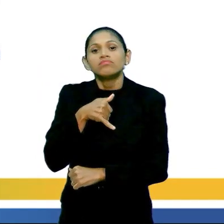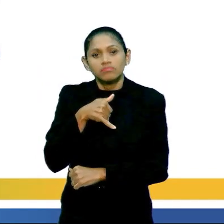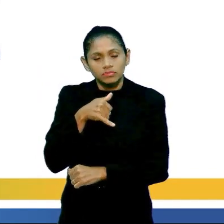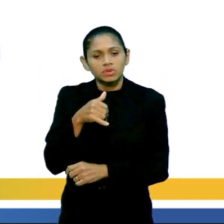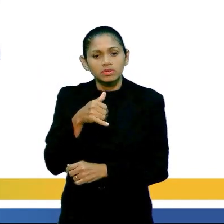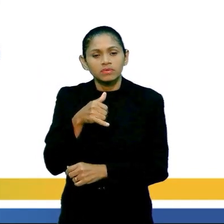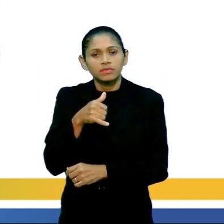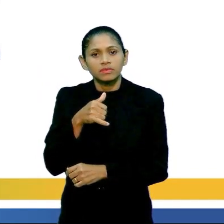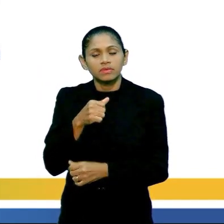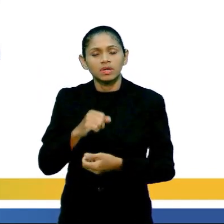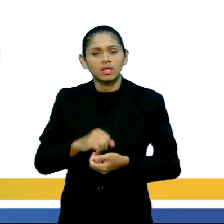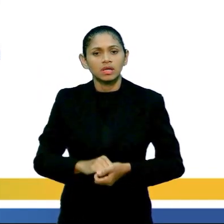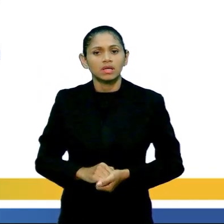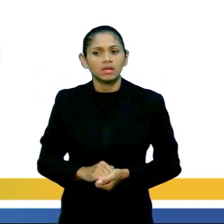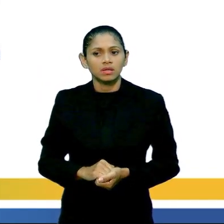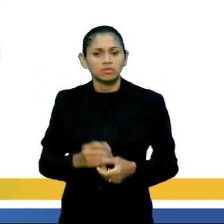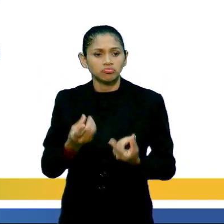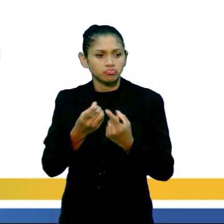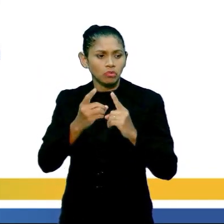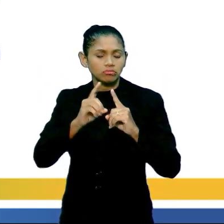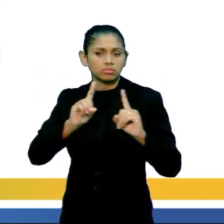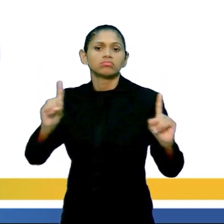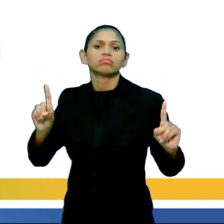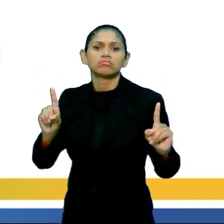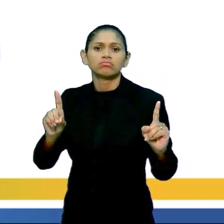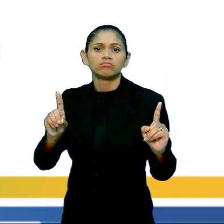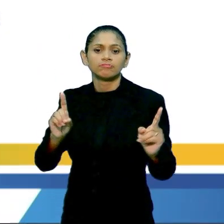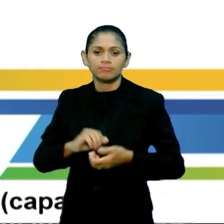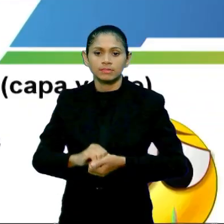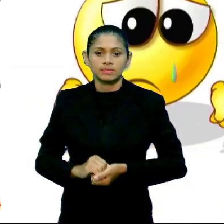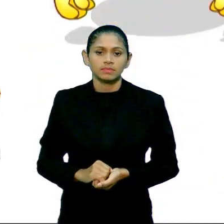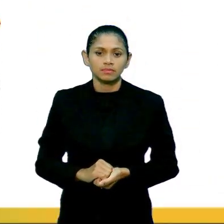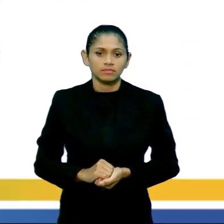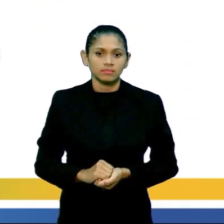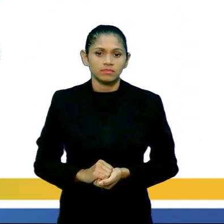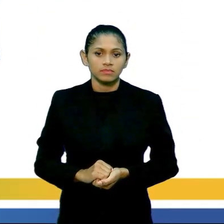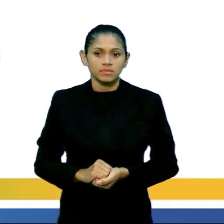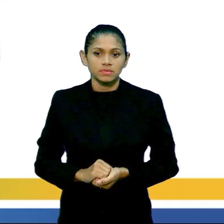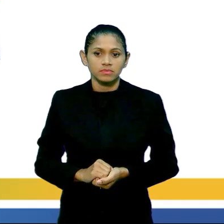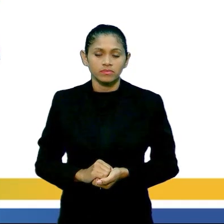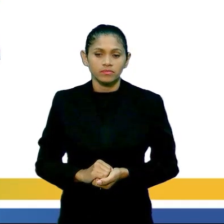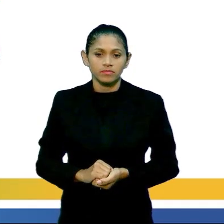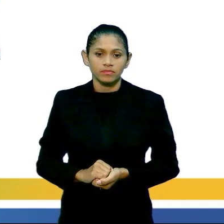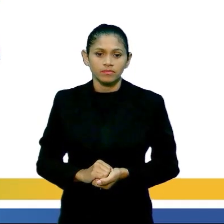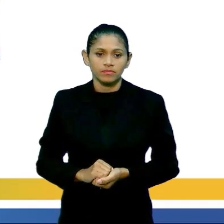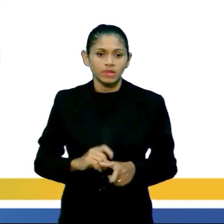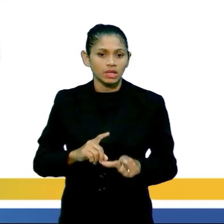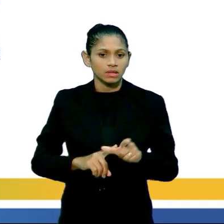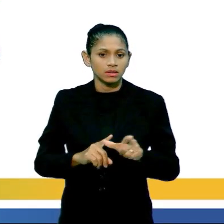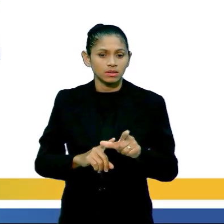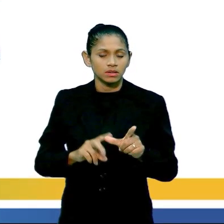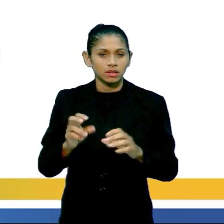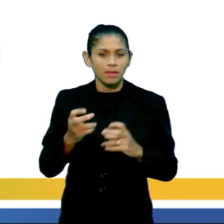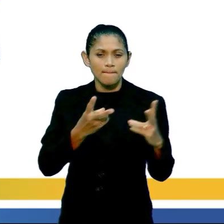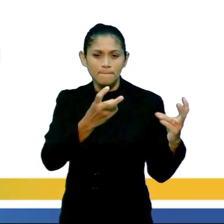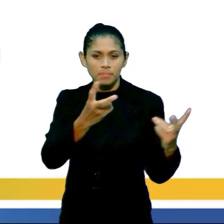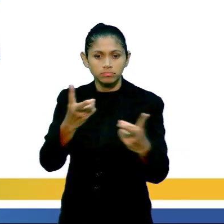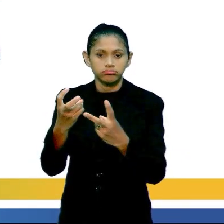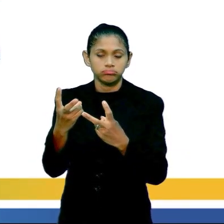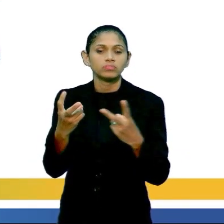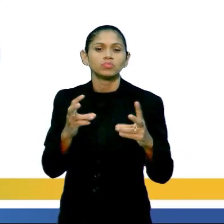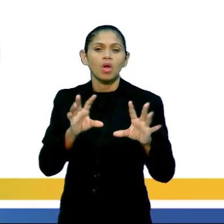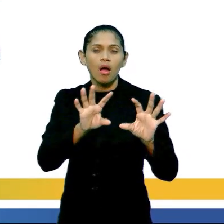comigo, ele faz um lamento, olha, que pena. A letra E percebe-se a maneira